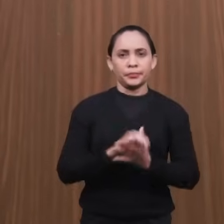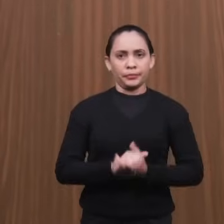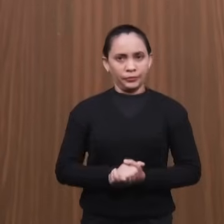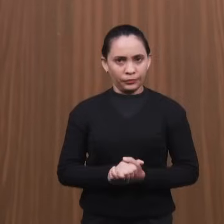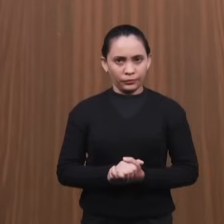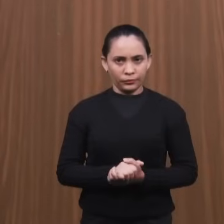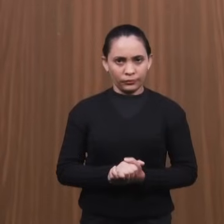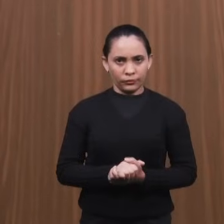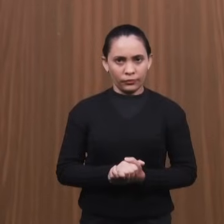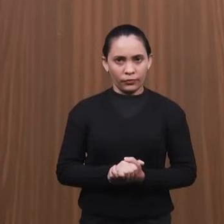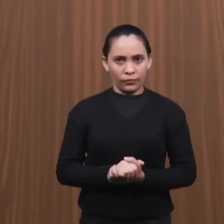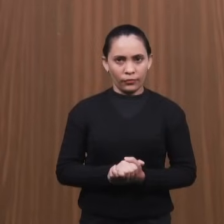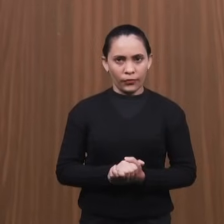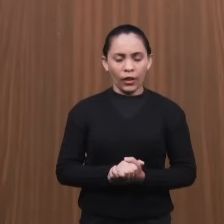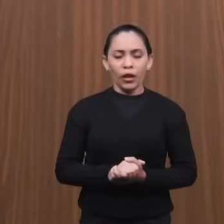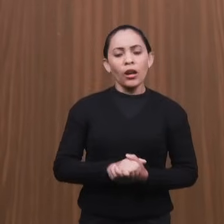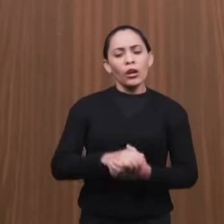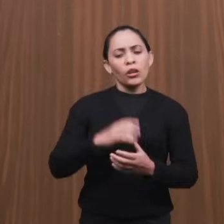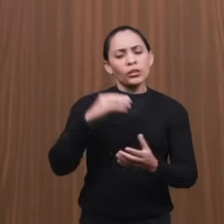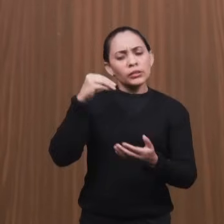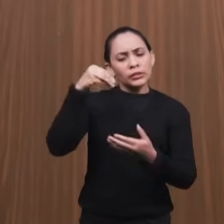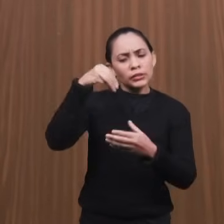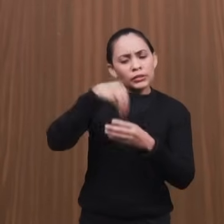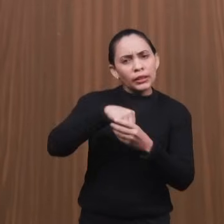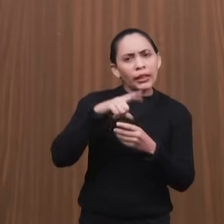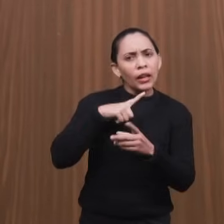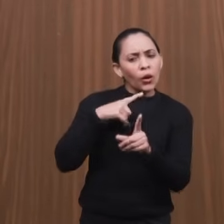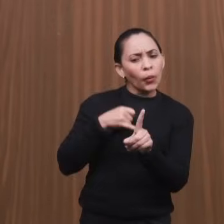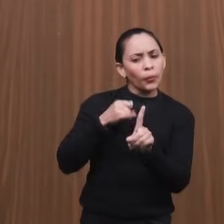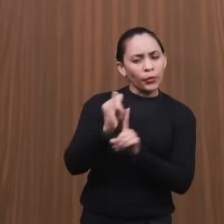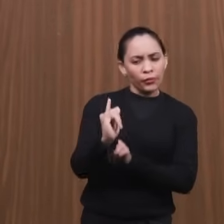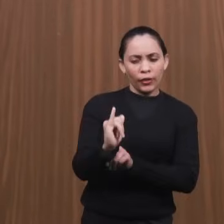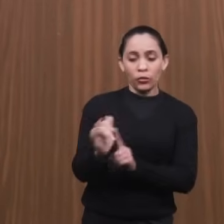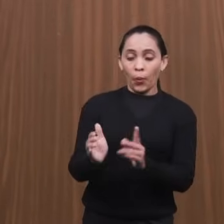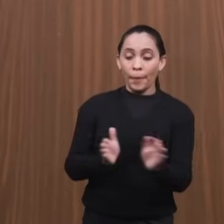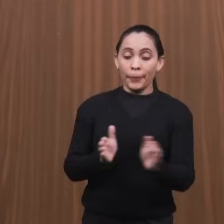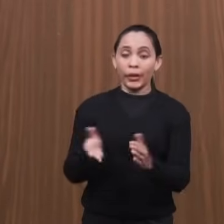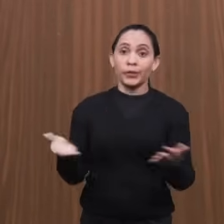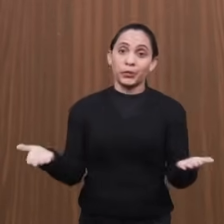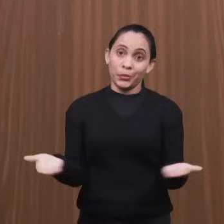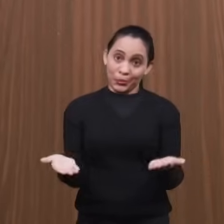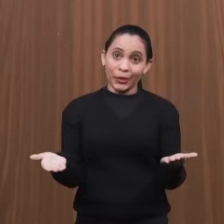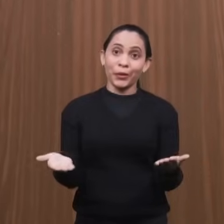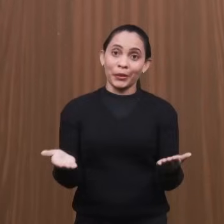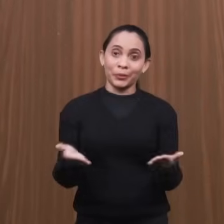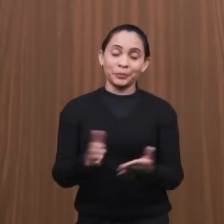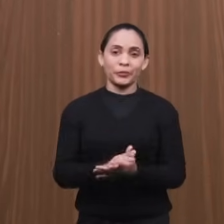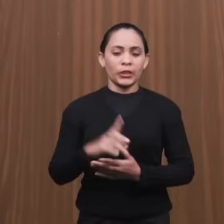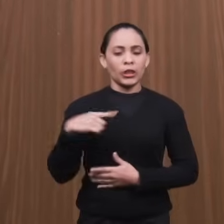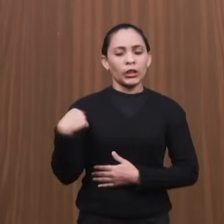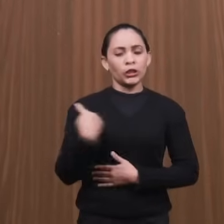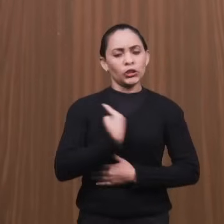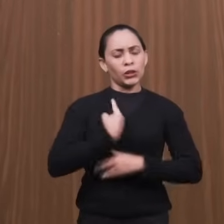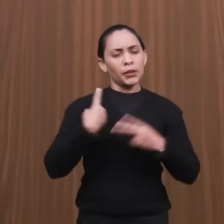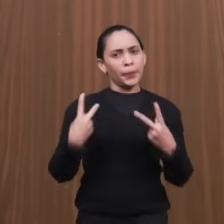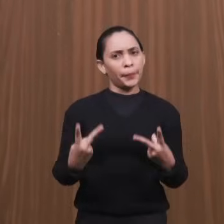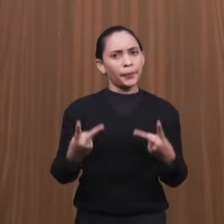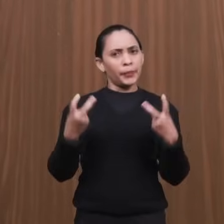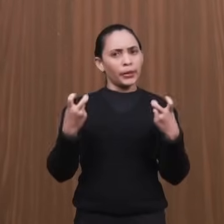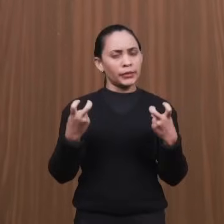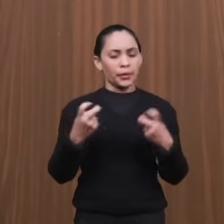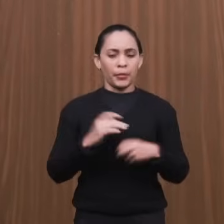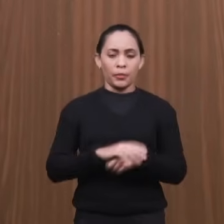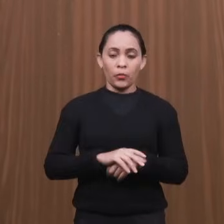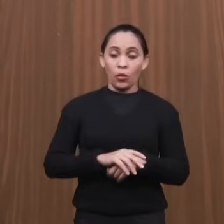escrita com um conteúdo profético para os nossos dias. E nós percebemos da maneira com que